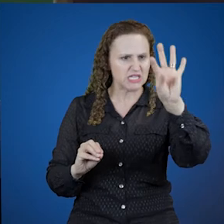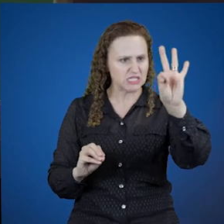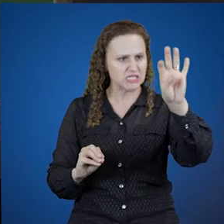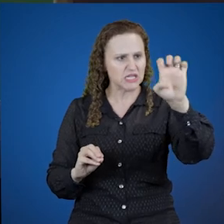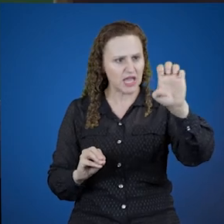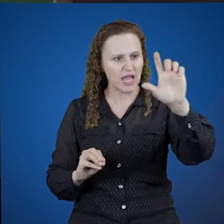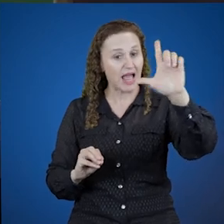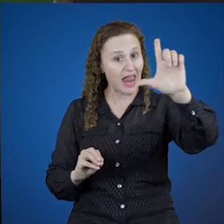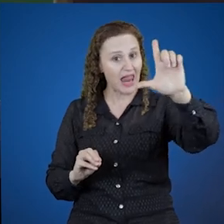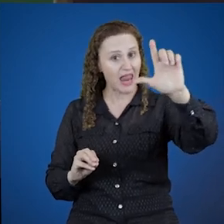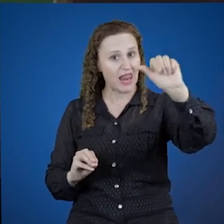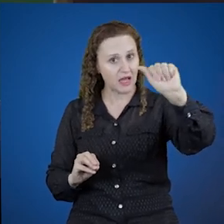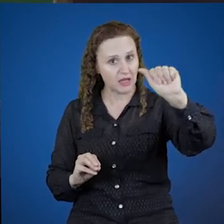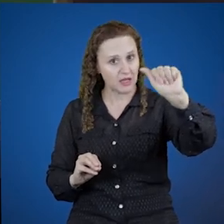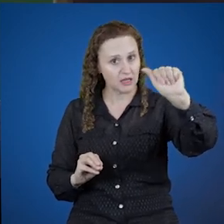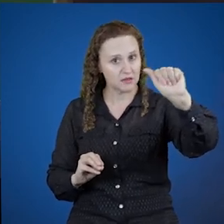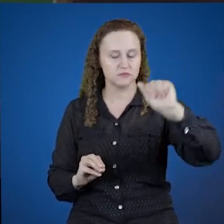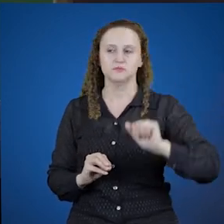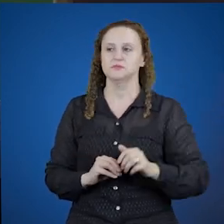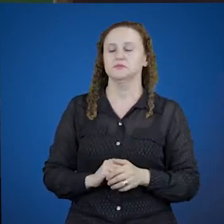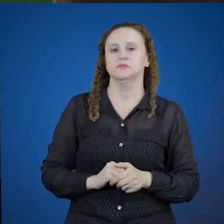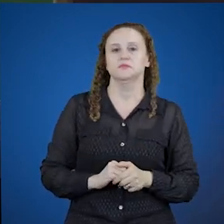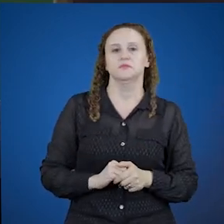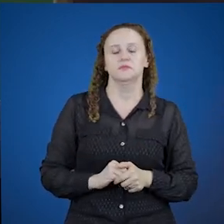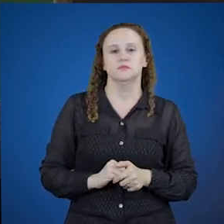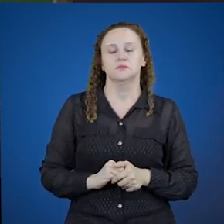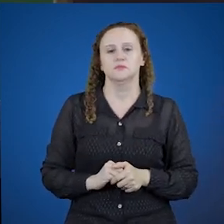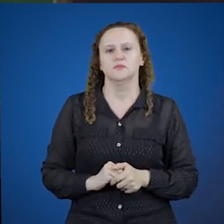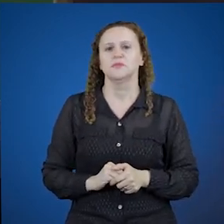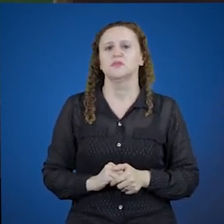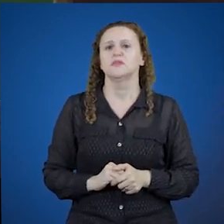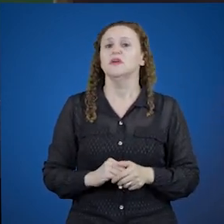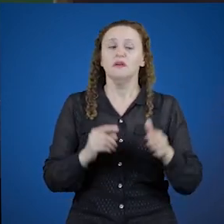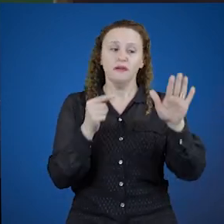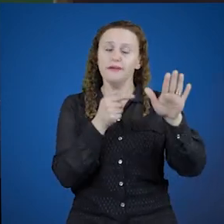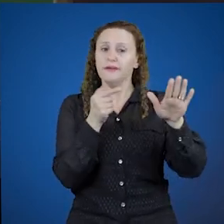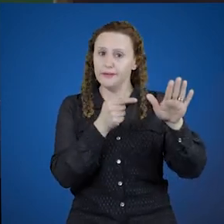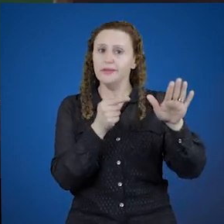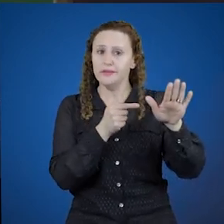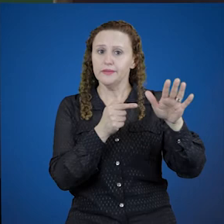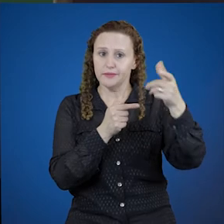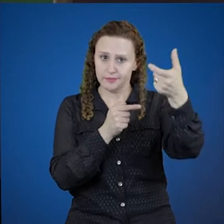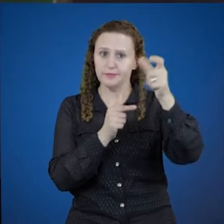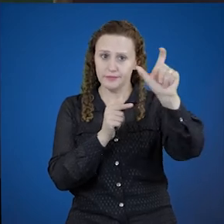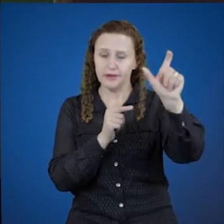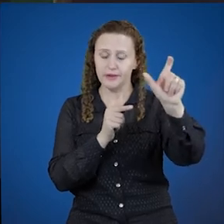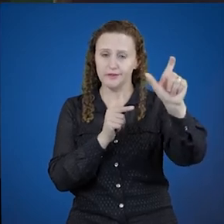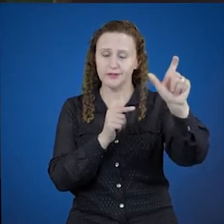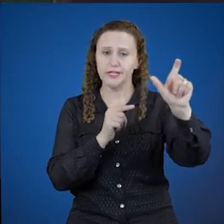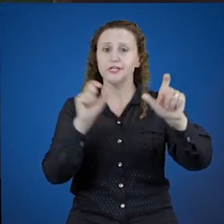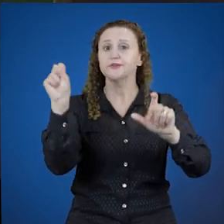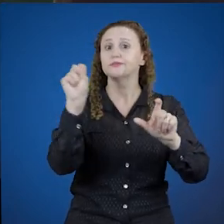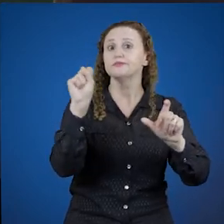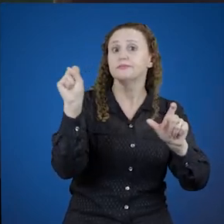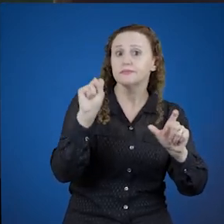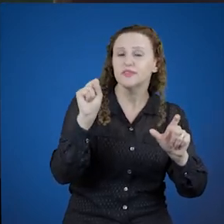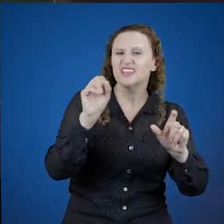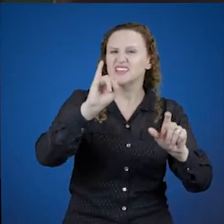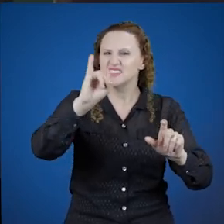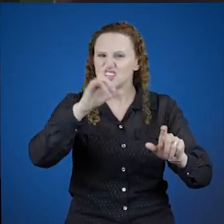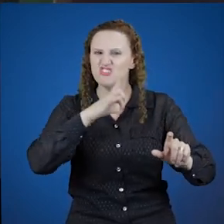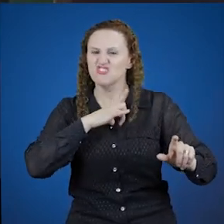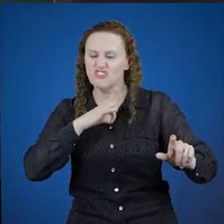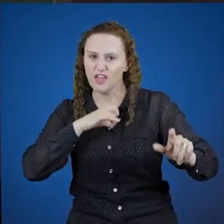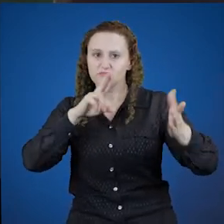Estela a é isso no singular se eu tivesse que